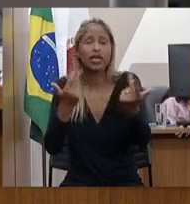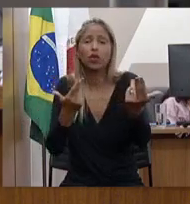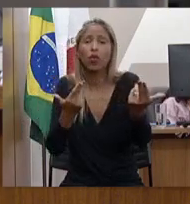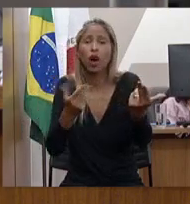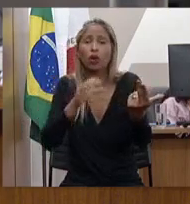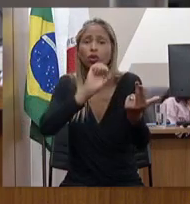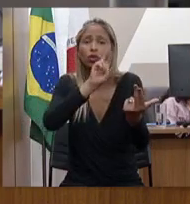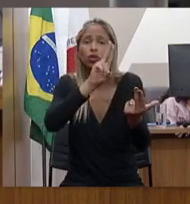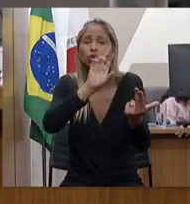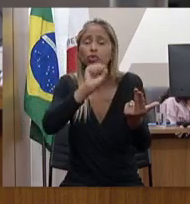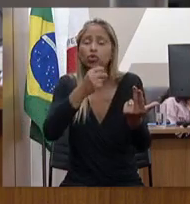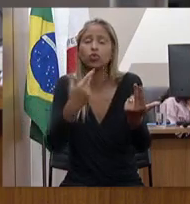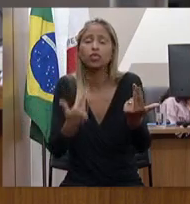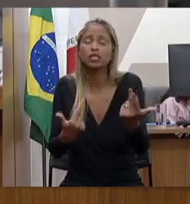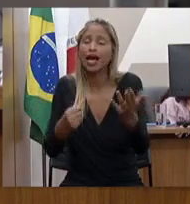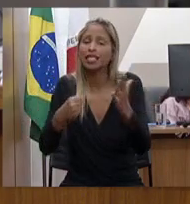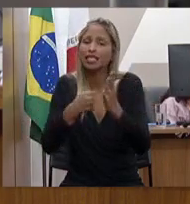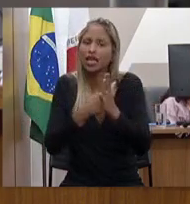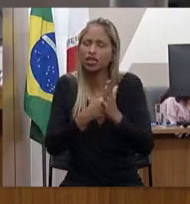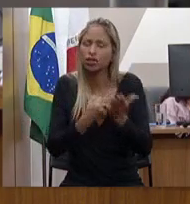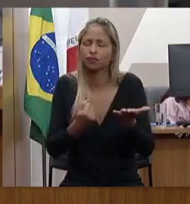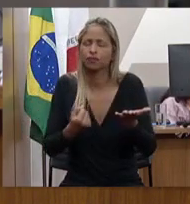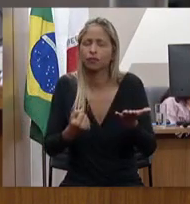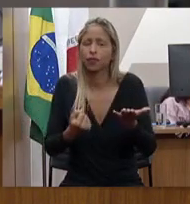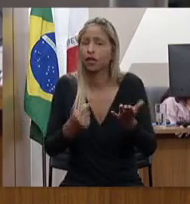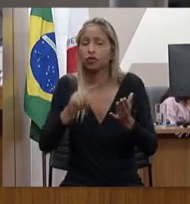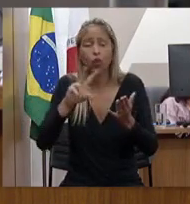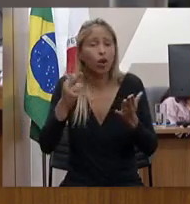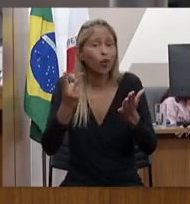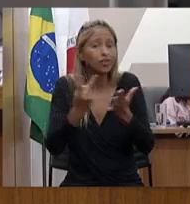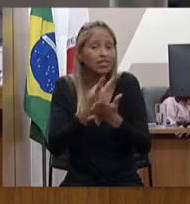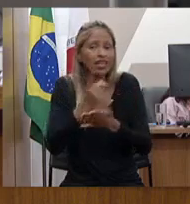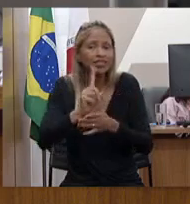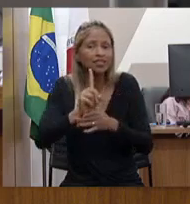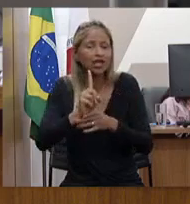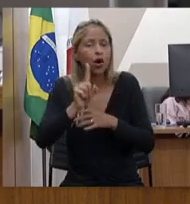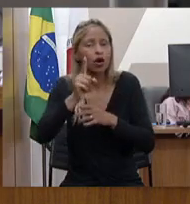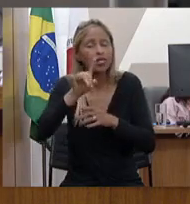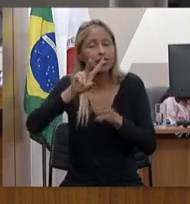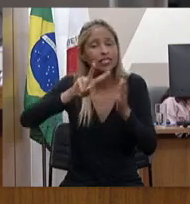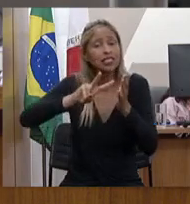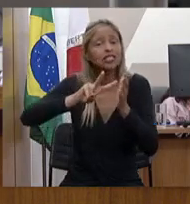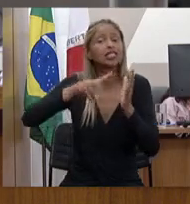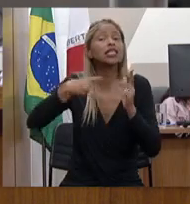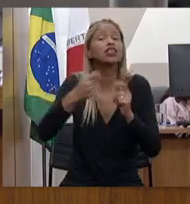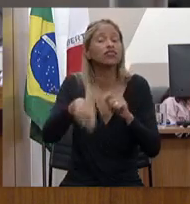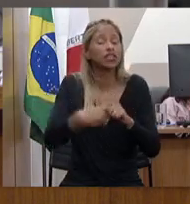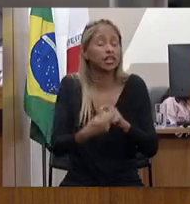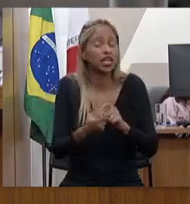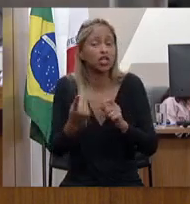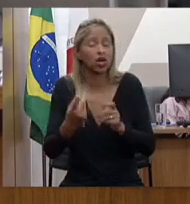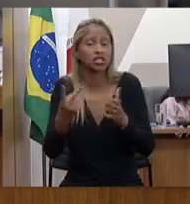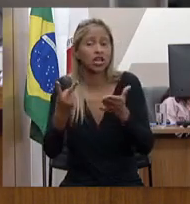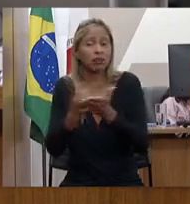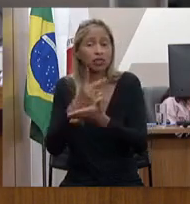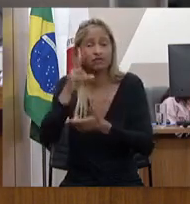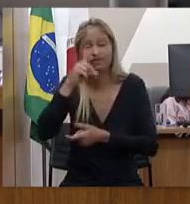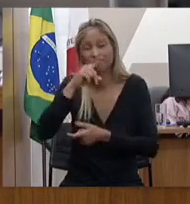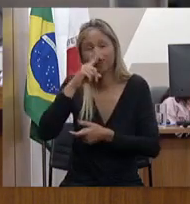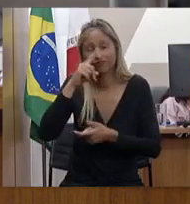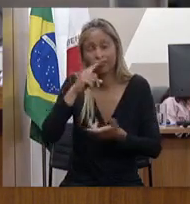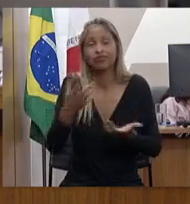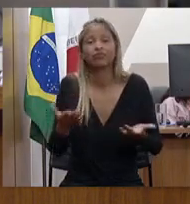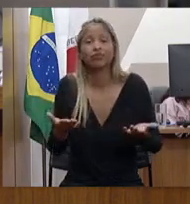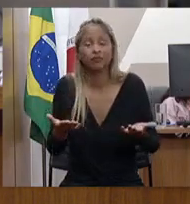daquelas pessoas que se acidentaram o que não é acontece isso significa que nós temos falha nesse sistemas de notificação